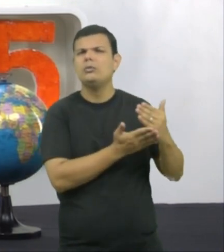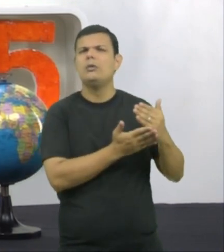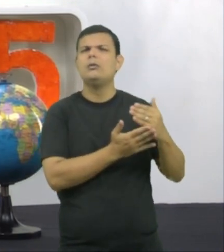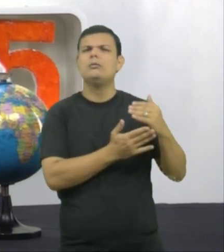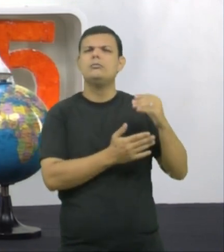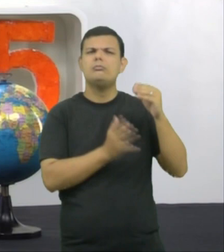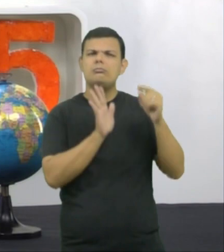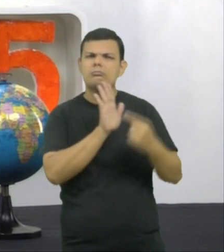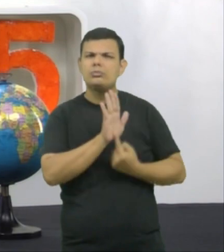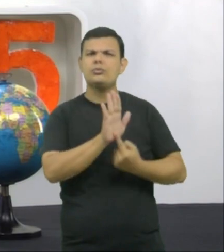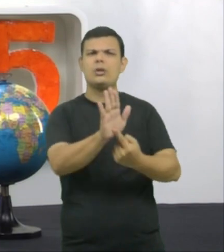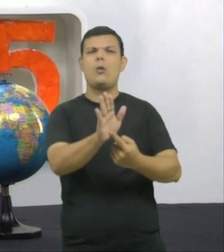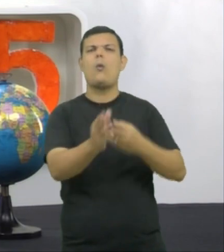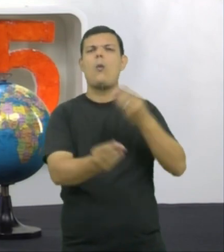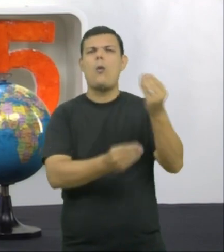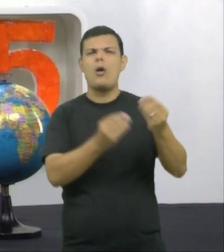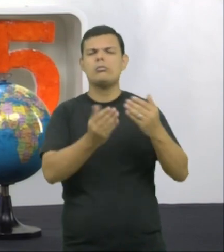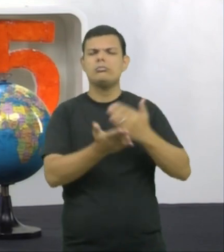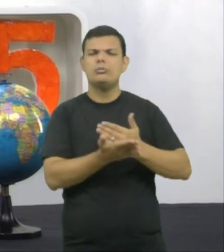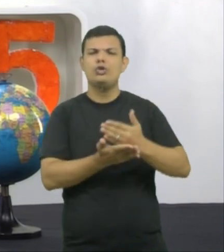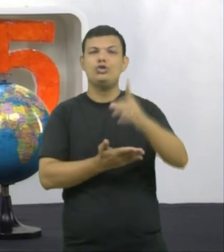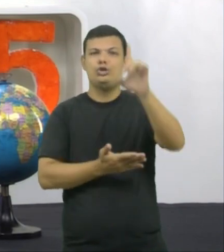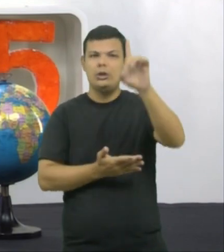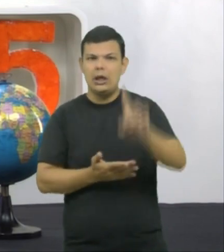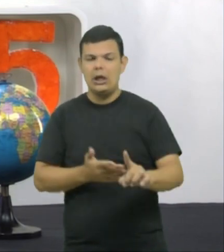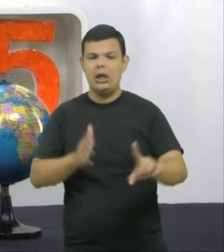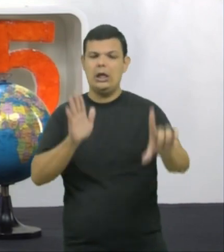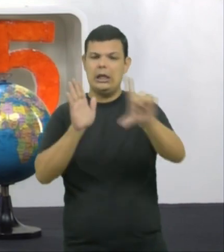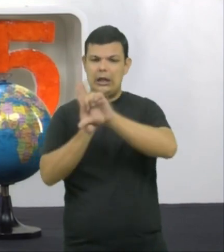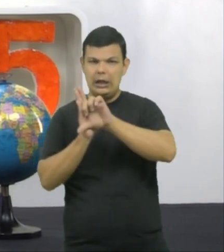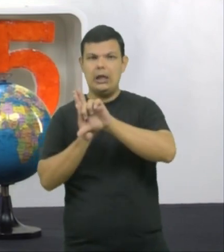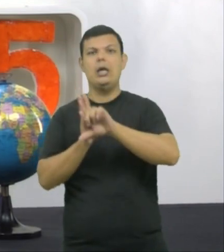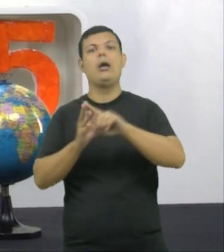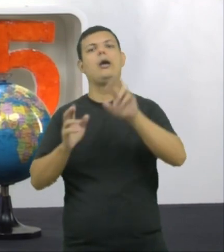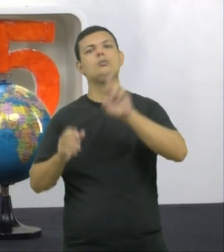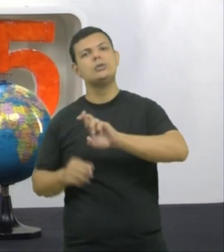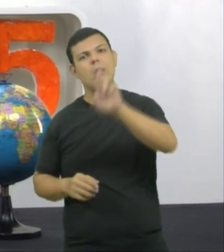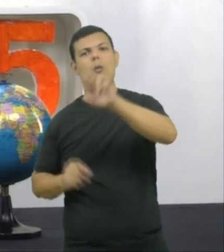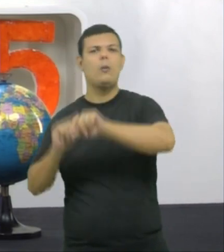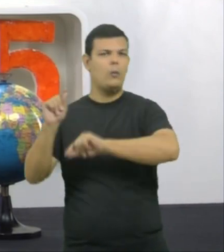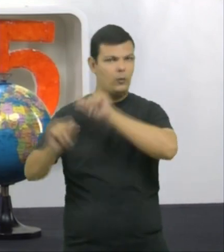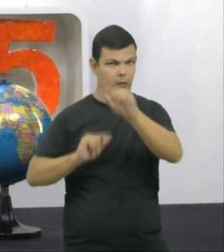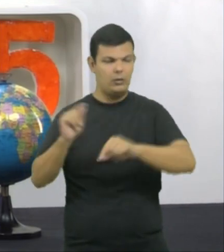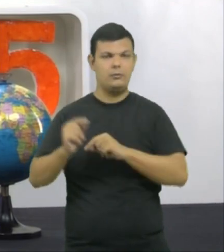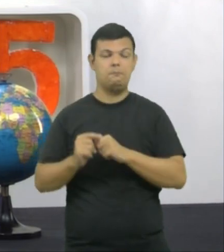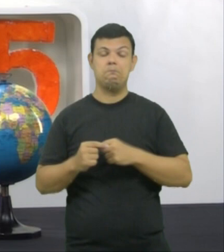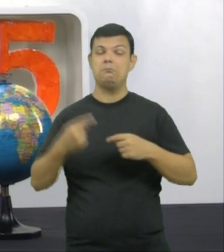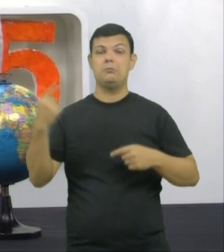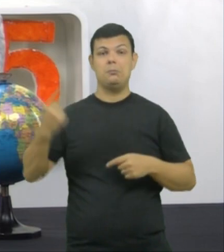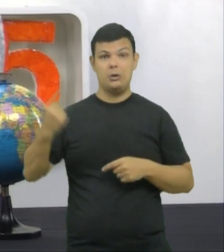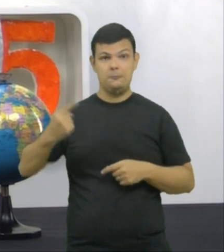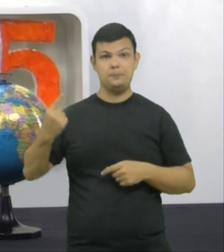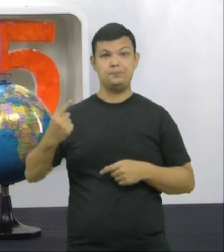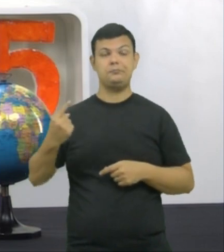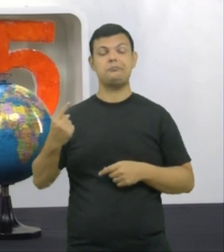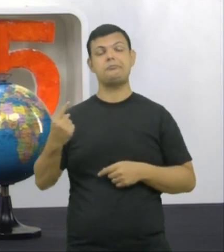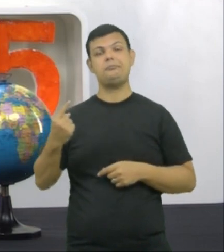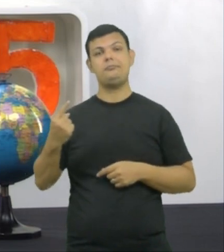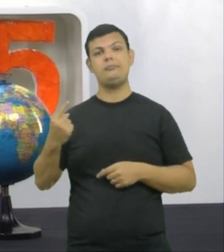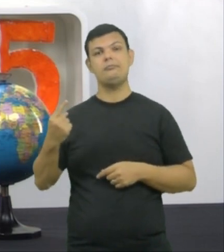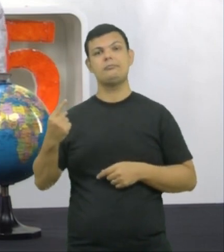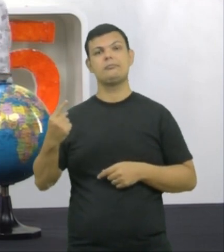demonstraram como foi construído esses direitos, essas leis, esses deveres, ok? Bom, primeiro, nós